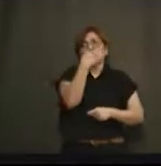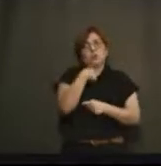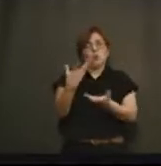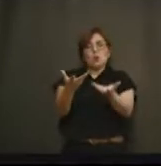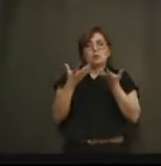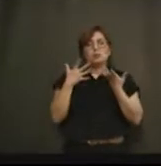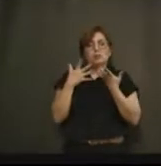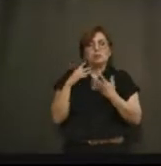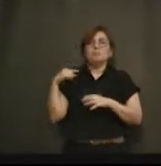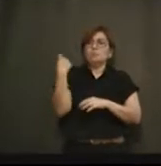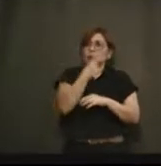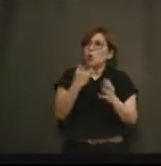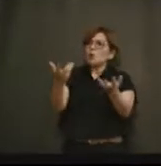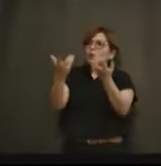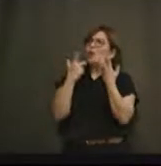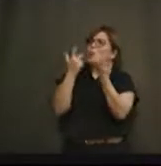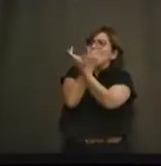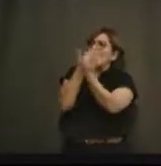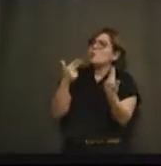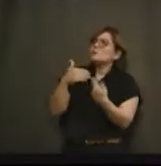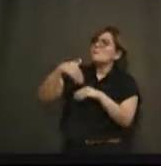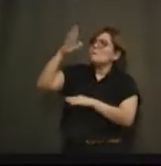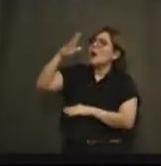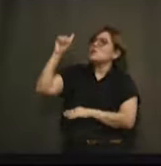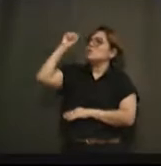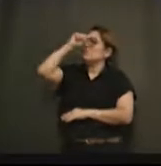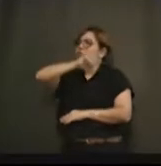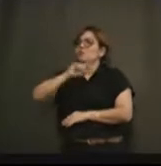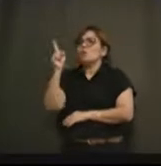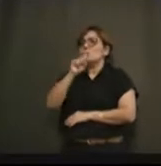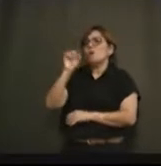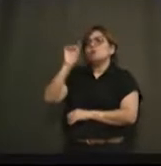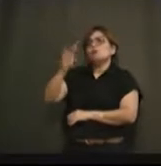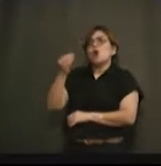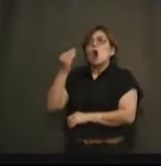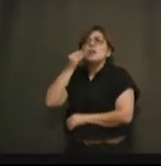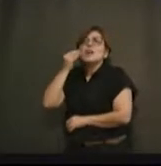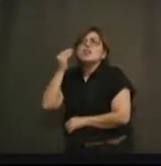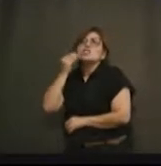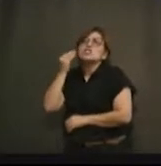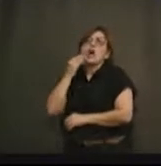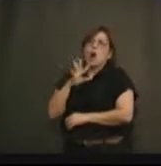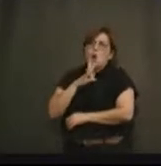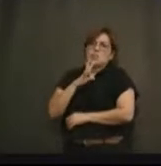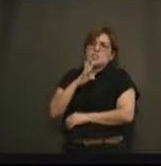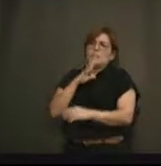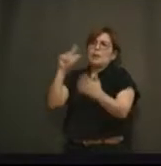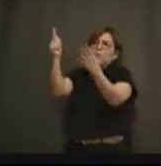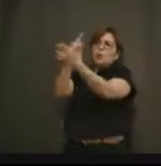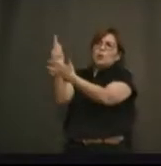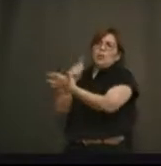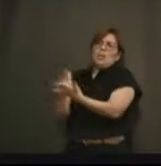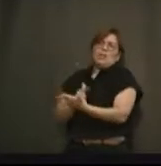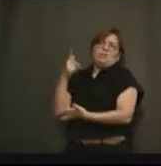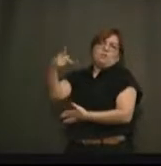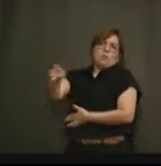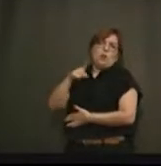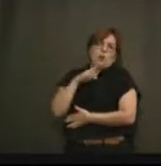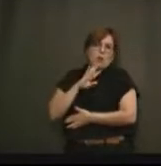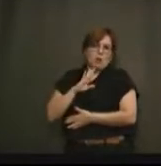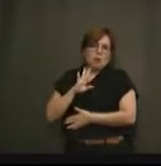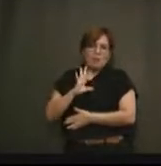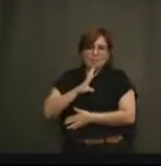coisa muito mais difícil do que testar o conhecimento enciclopédico, a gente quer saber quem sabe pensar. Que